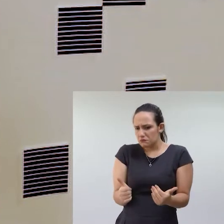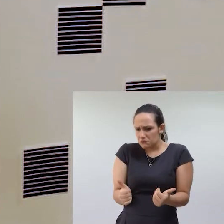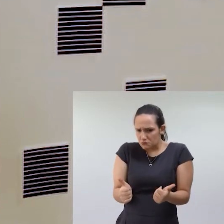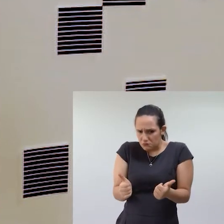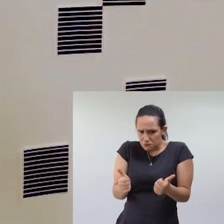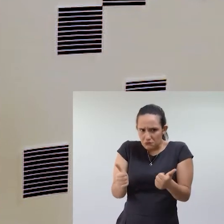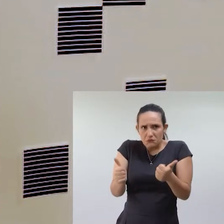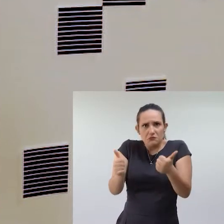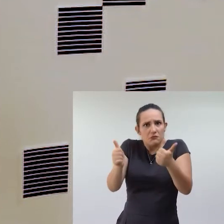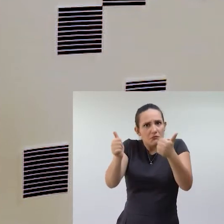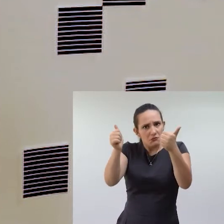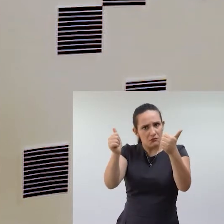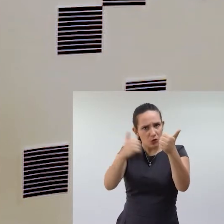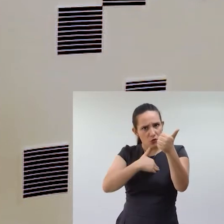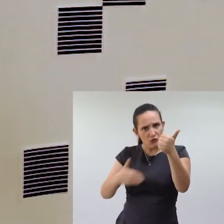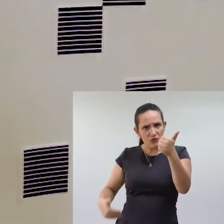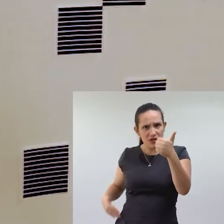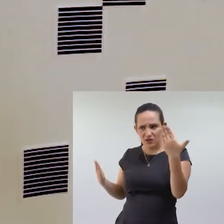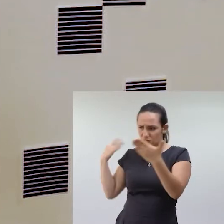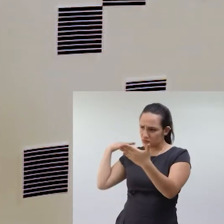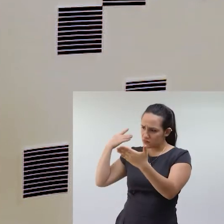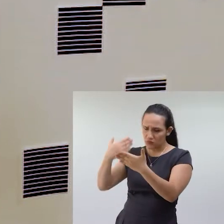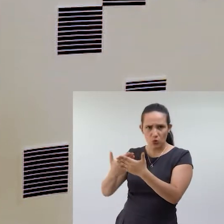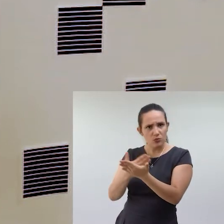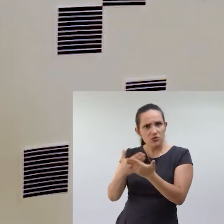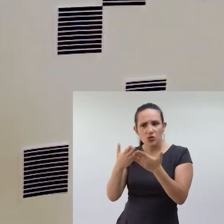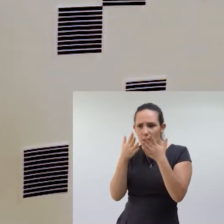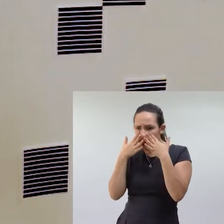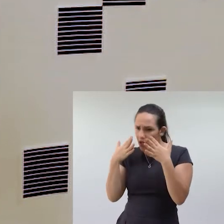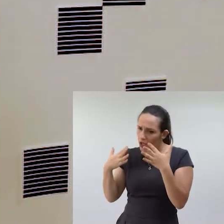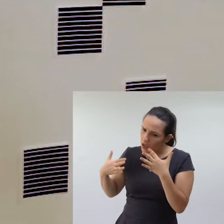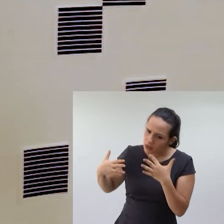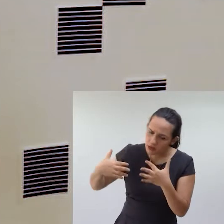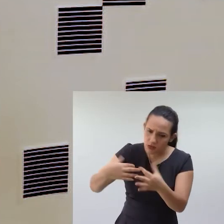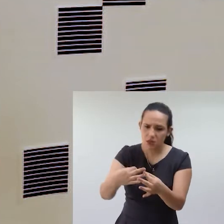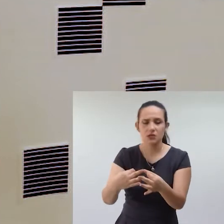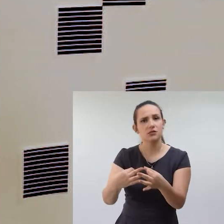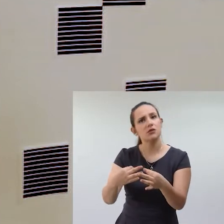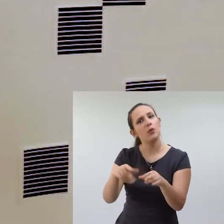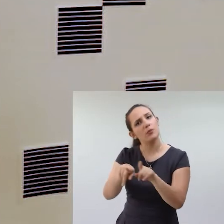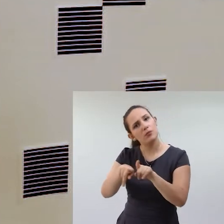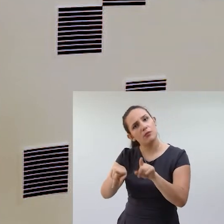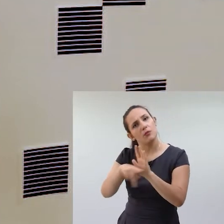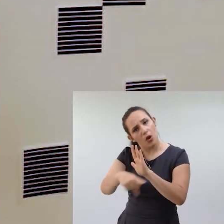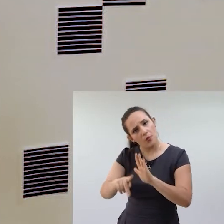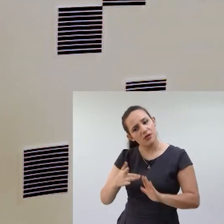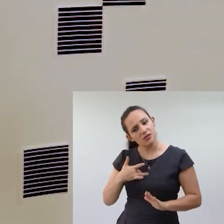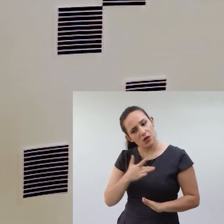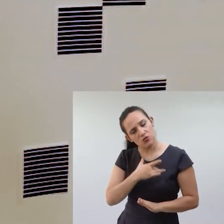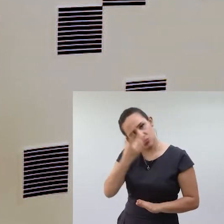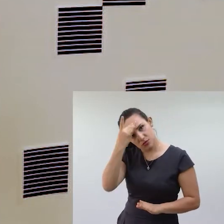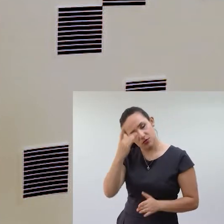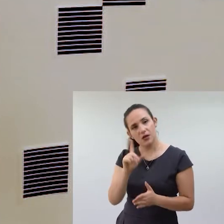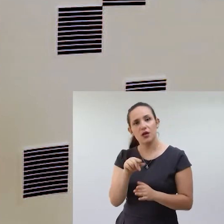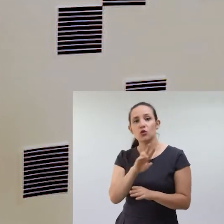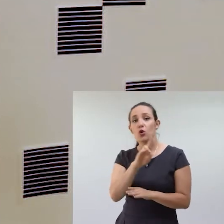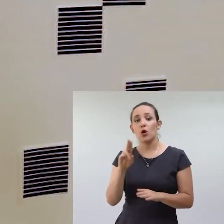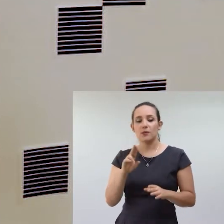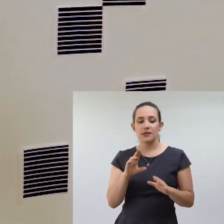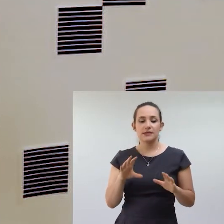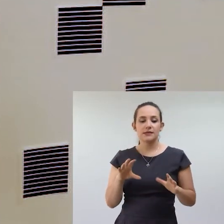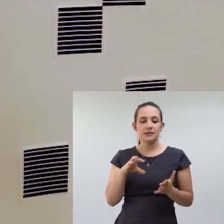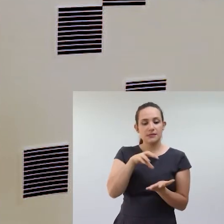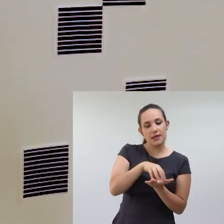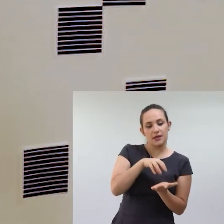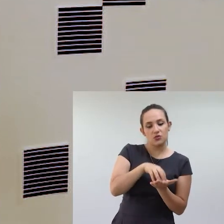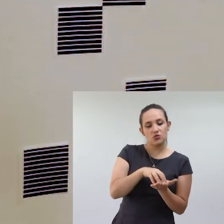significativo nos últimos governos da atenção básica em saúde mental, nos chamados Centros